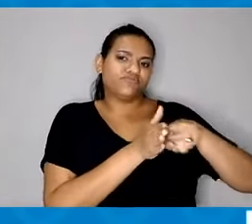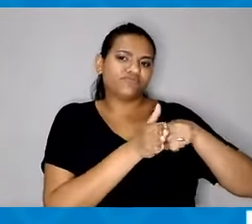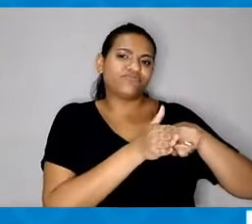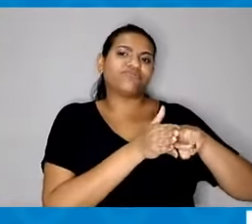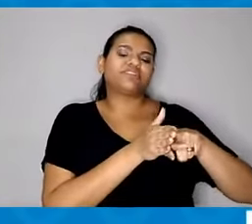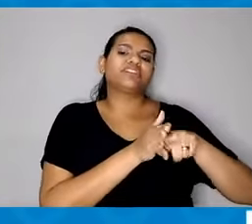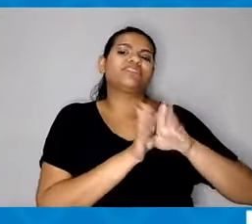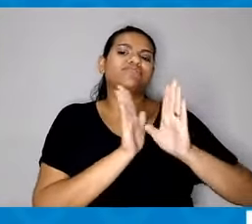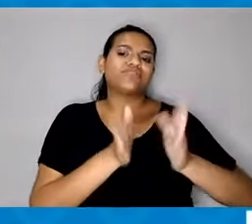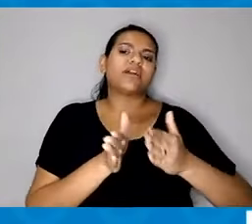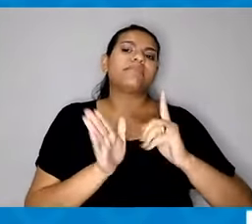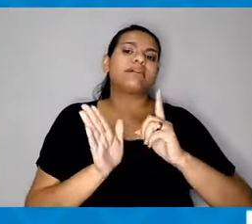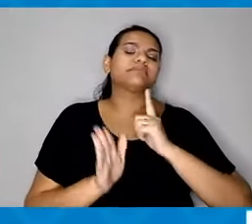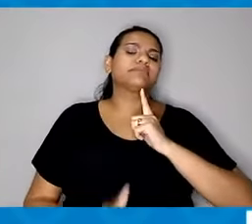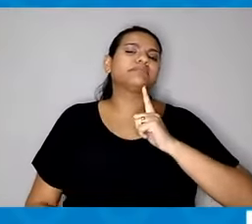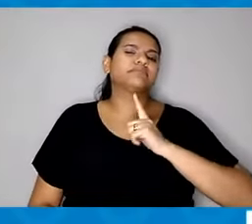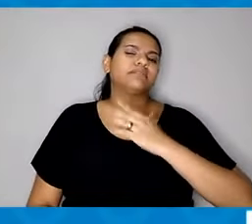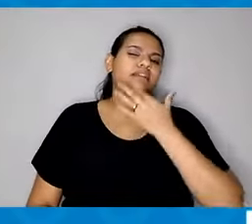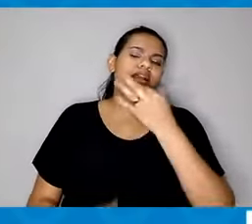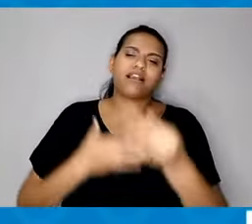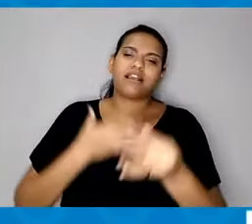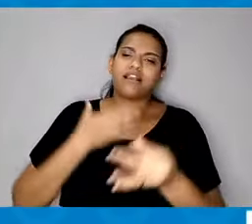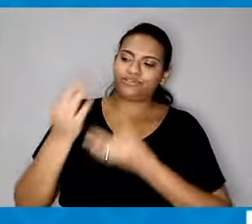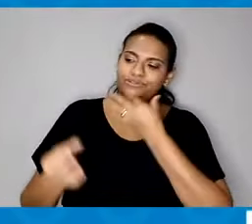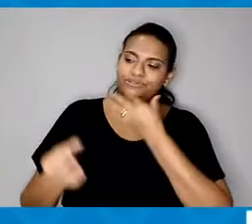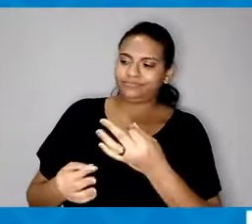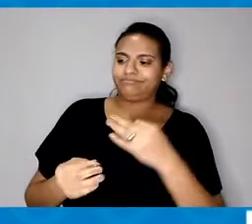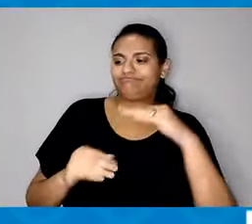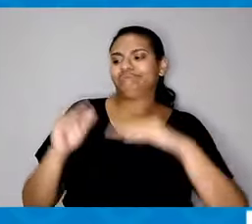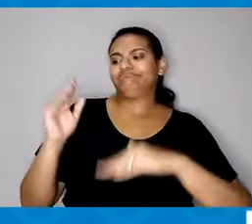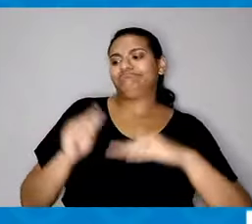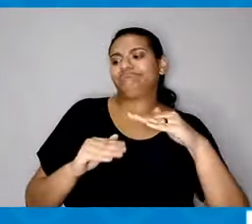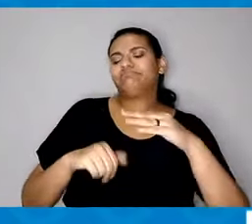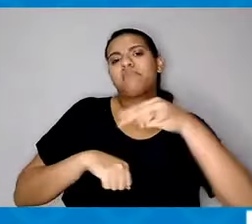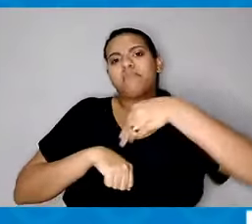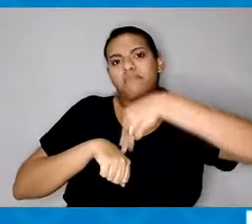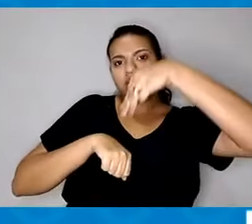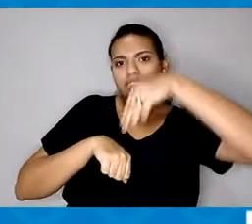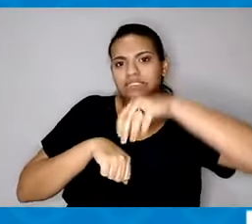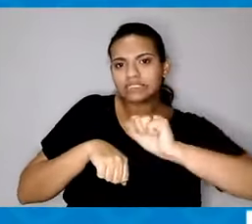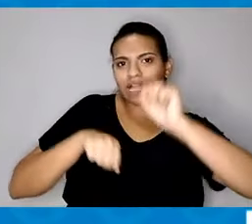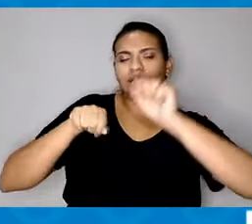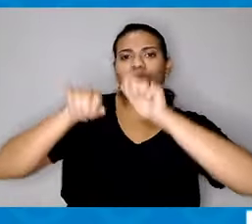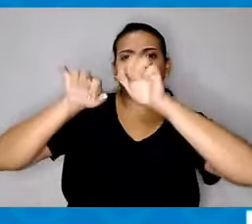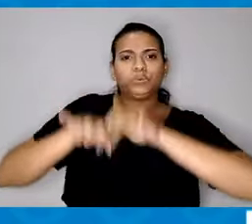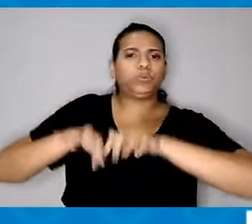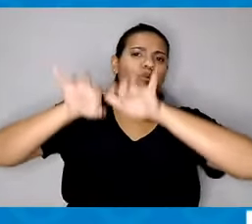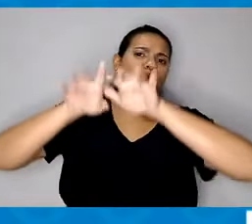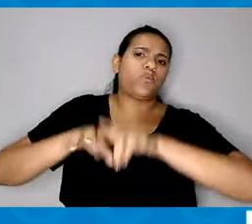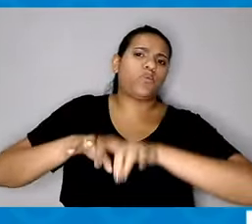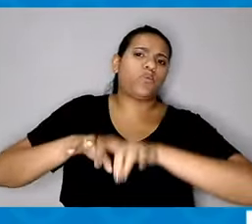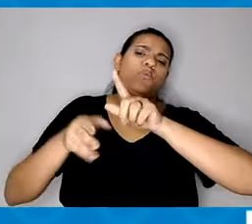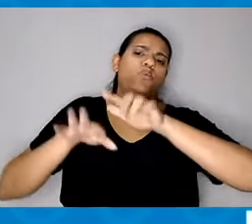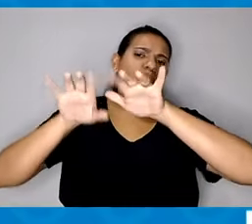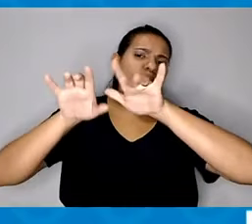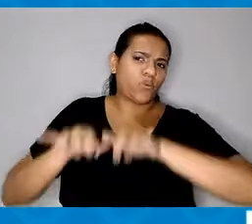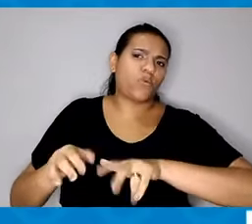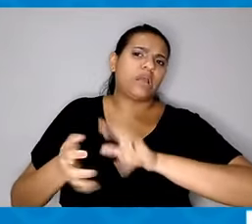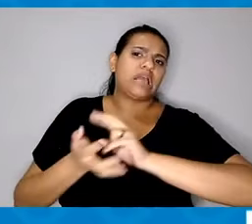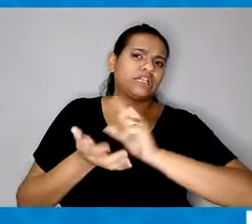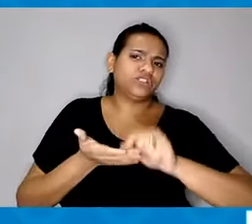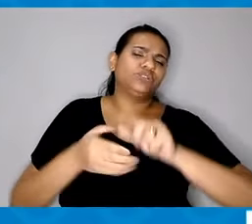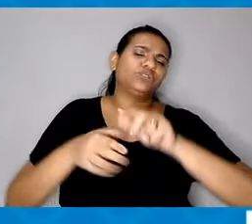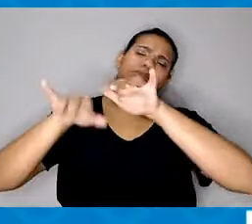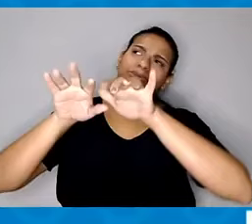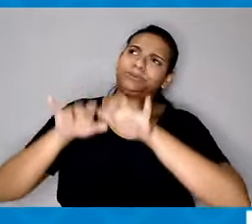são argumentos que a gente desenvolve, às vezes, em dissertações inteiras de mestrado, mas eu espero que as pessoas vão gradualmente explorando essas